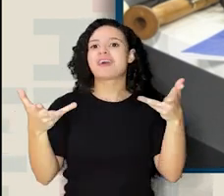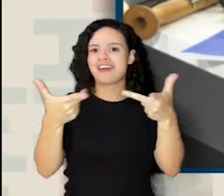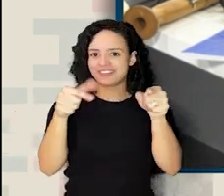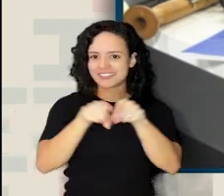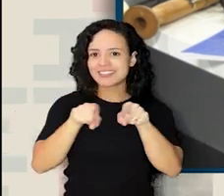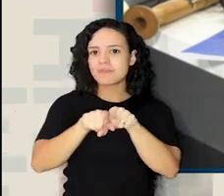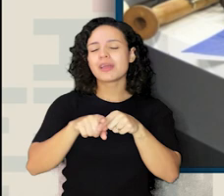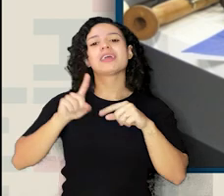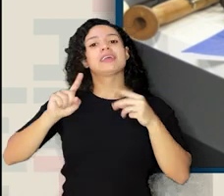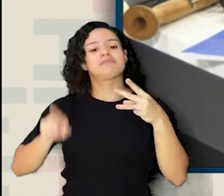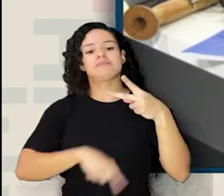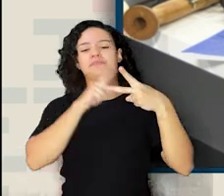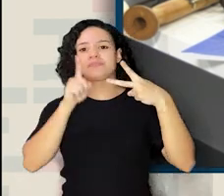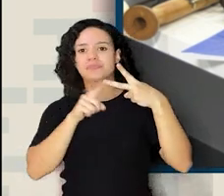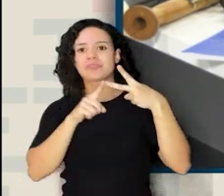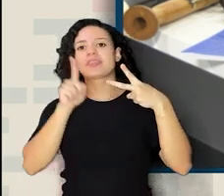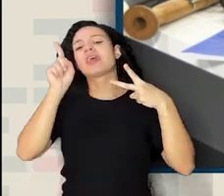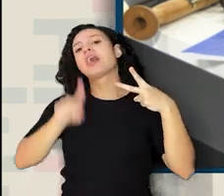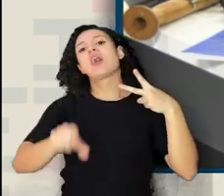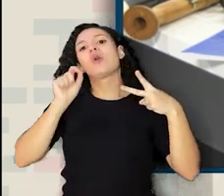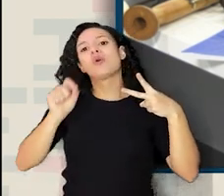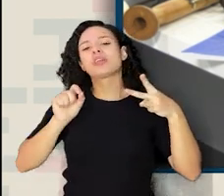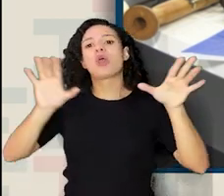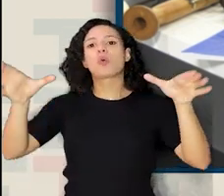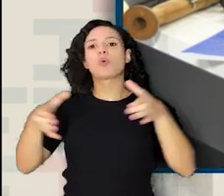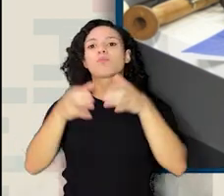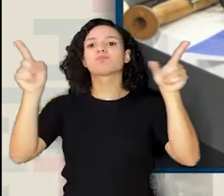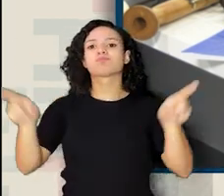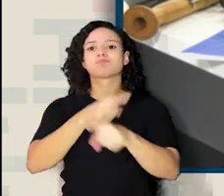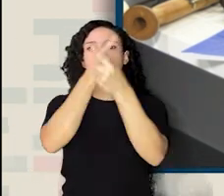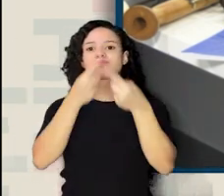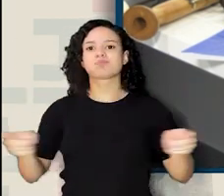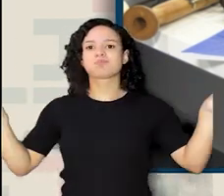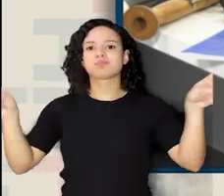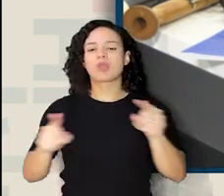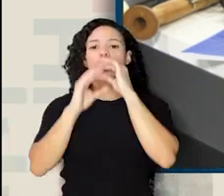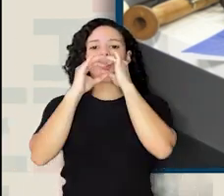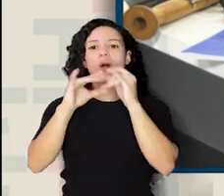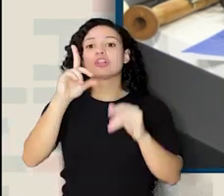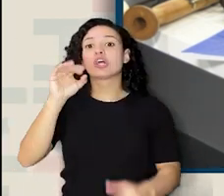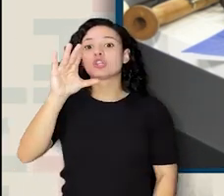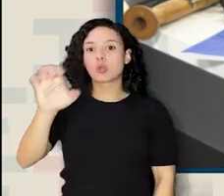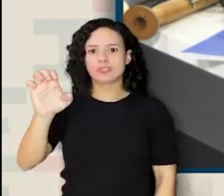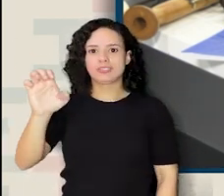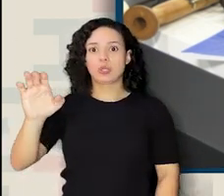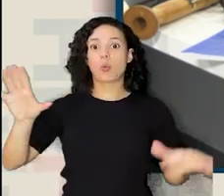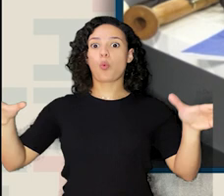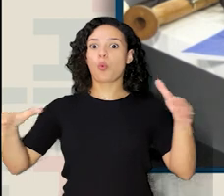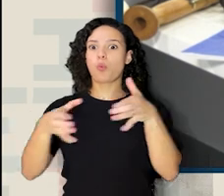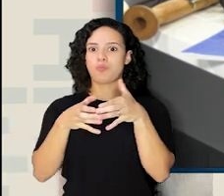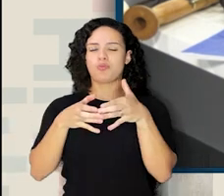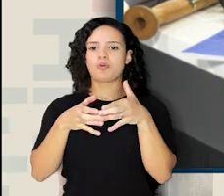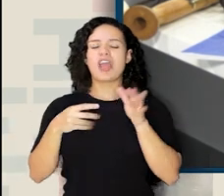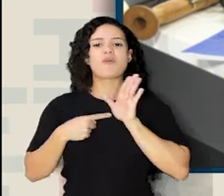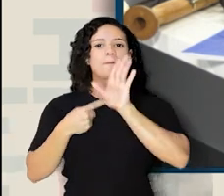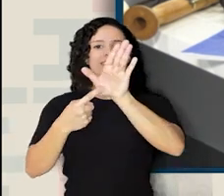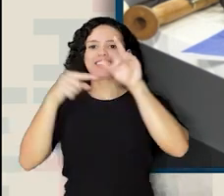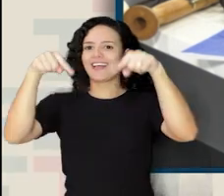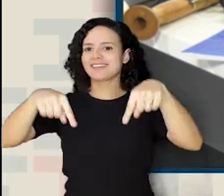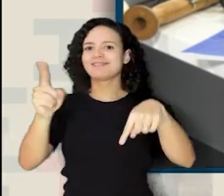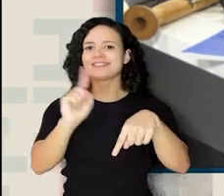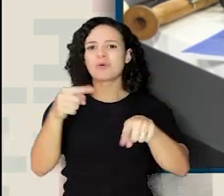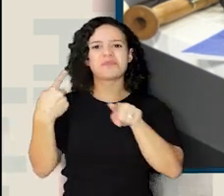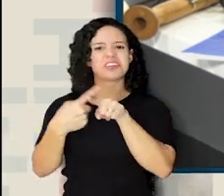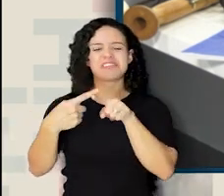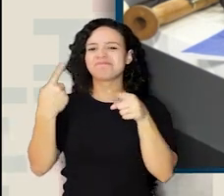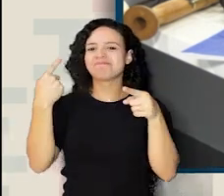outro slide mostra uma orquestra de flautas doces. O outro slide não, o outro vídeo, né? Eu não vou